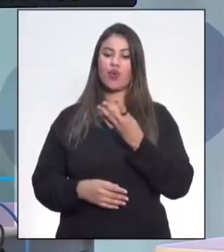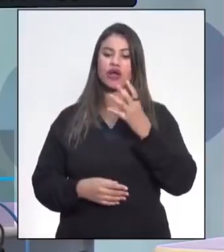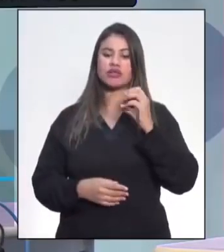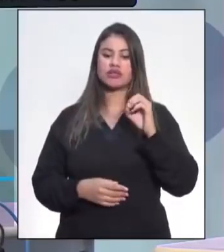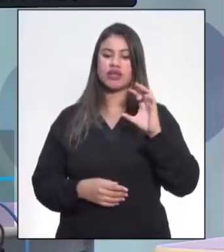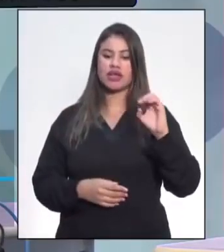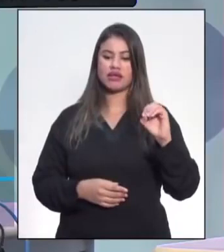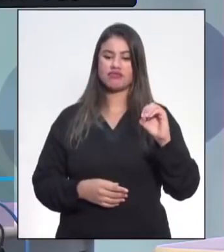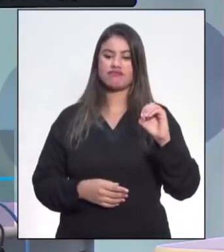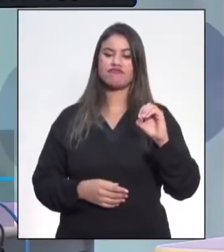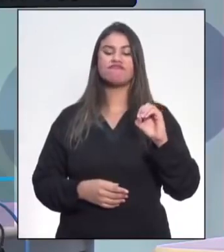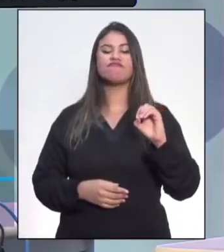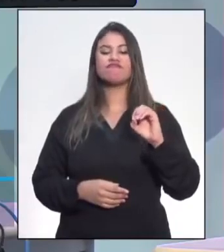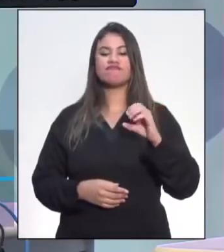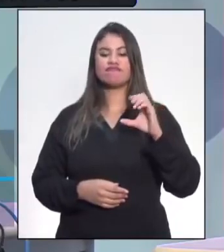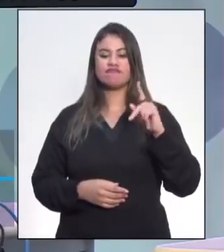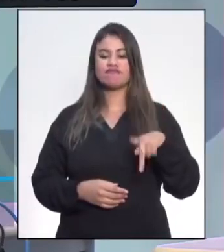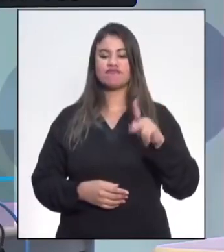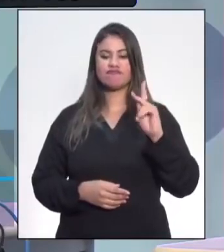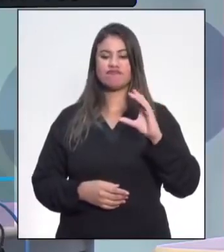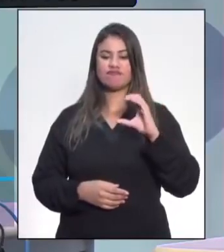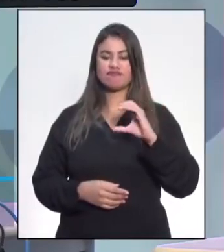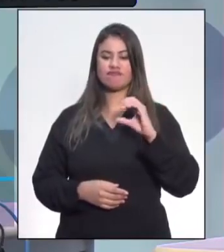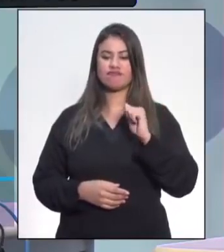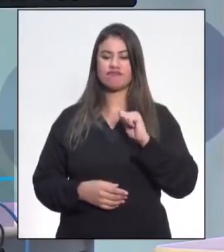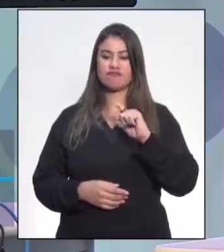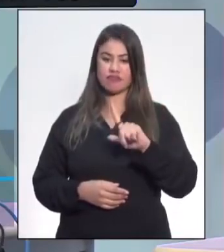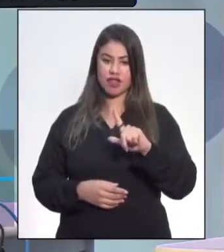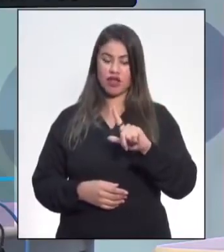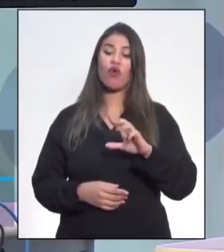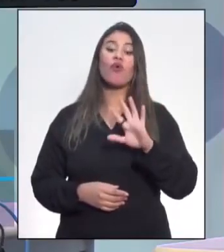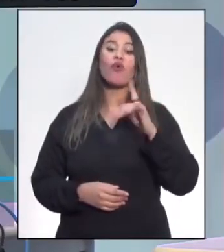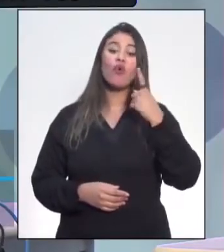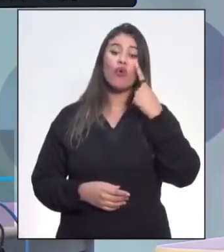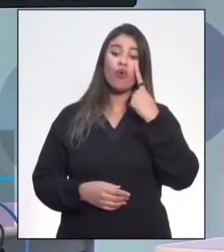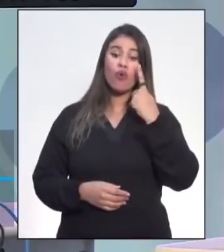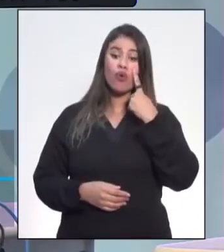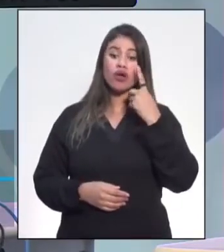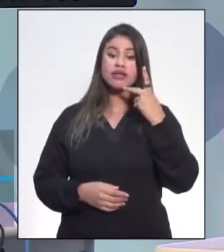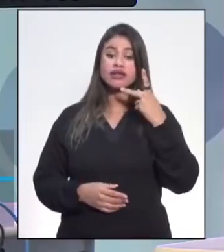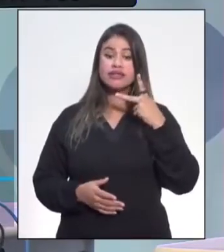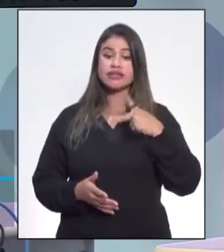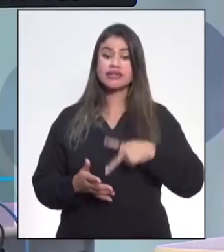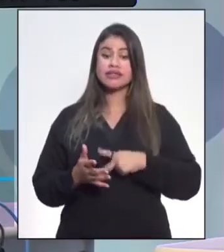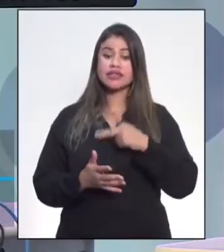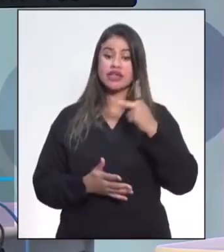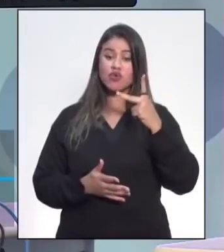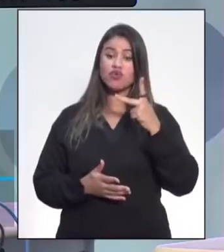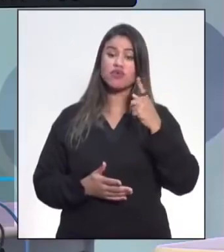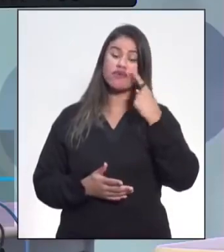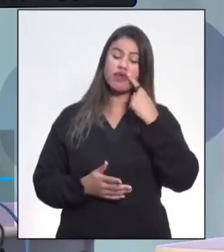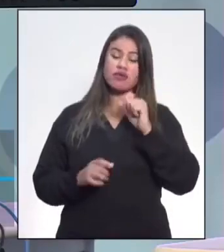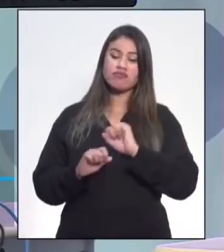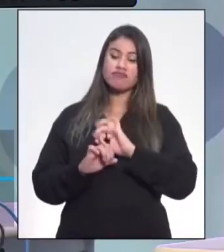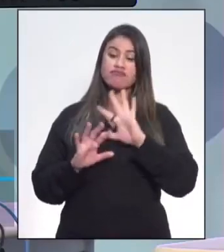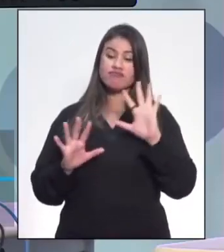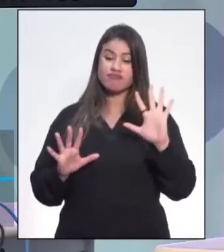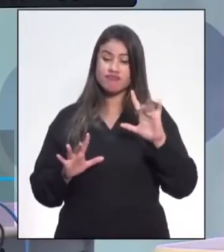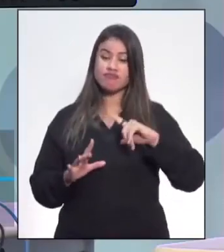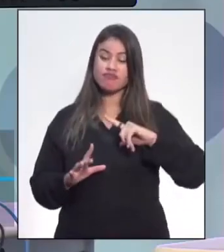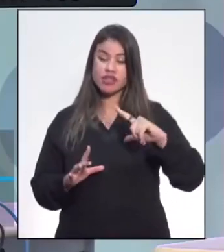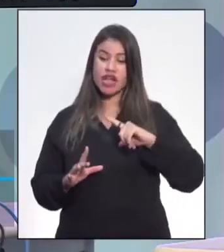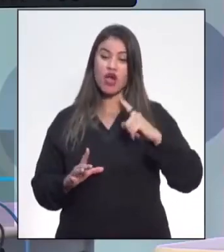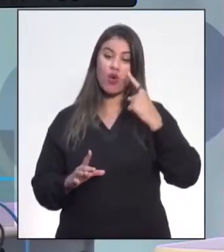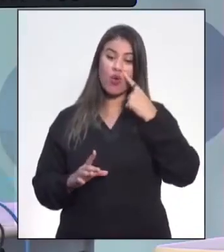Tudo bem? Vamos para uma segunda atividade. Vamos testar o nosso, ver se ficou um pouquinho mais claro para vocês. Se você olhar aqui na